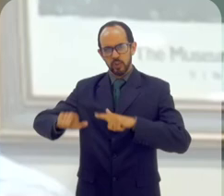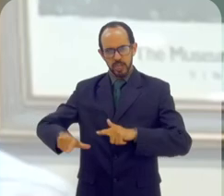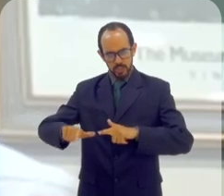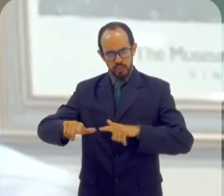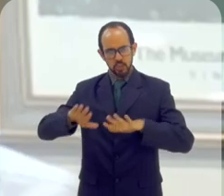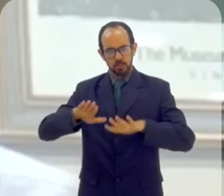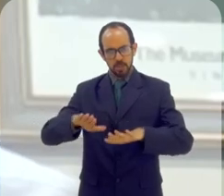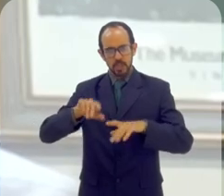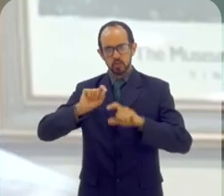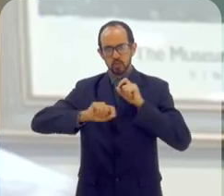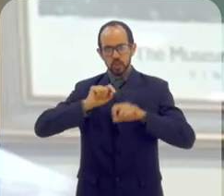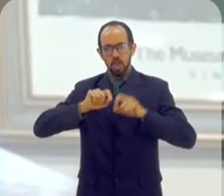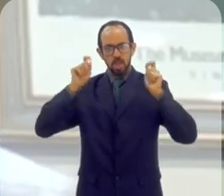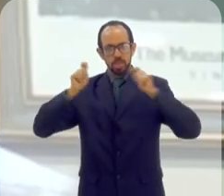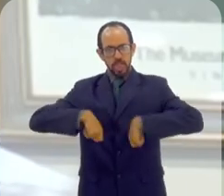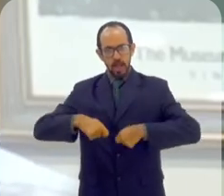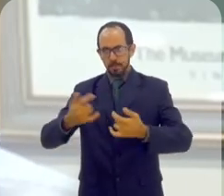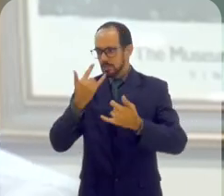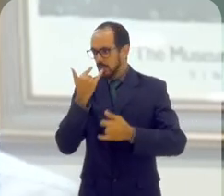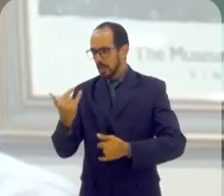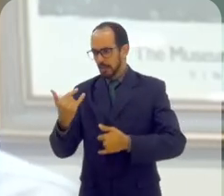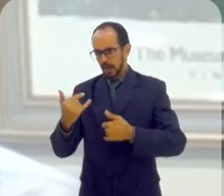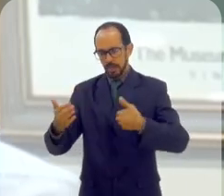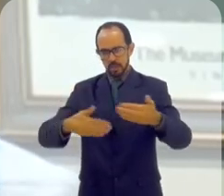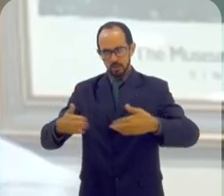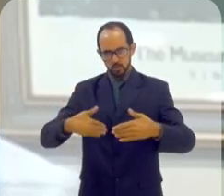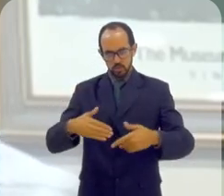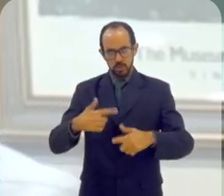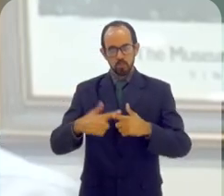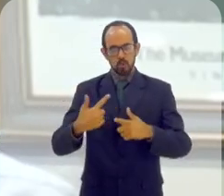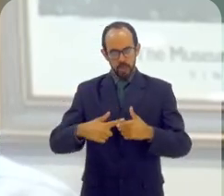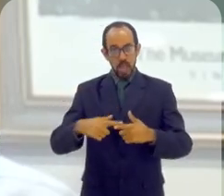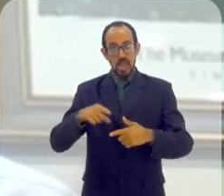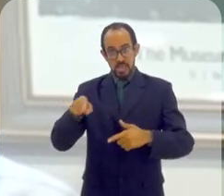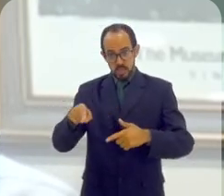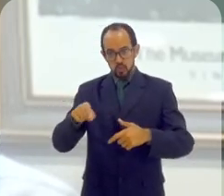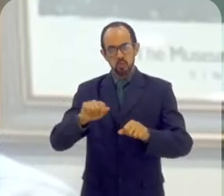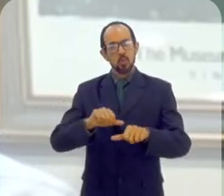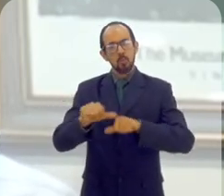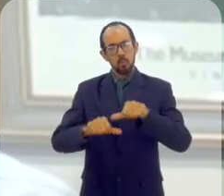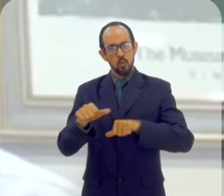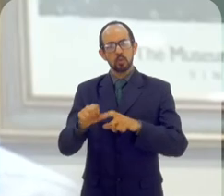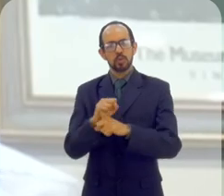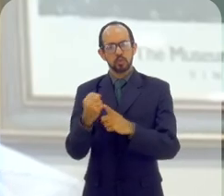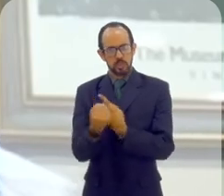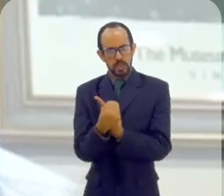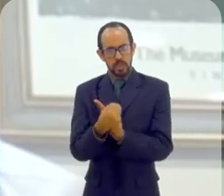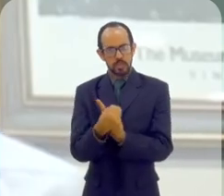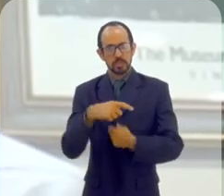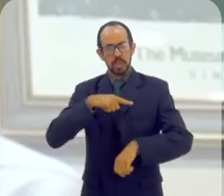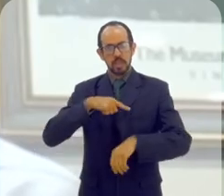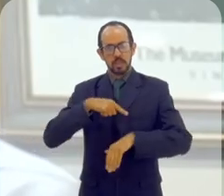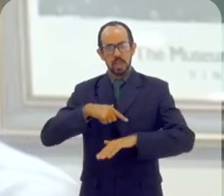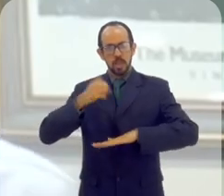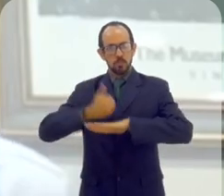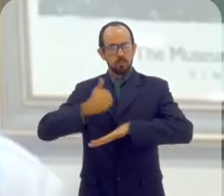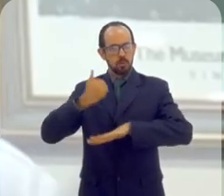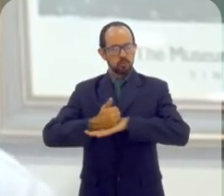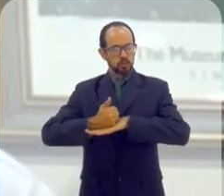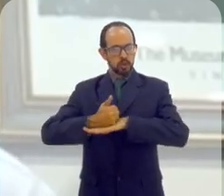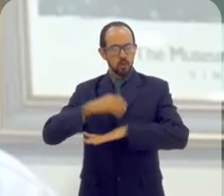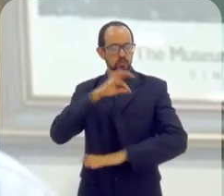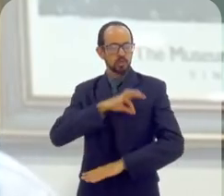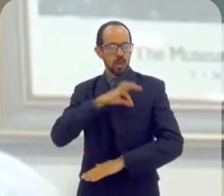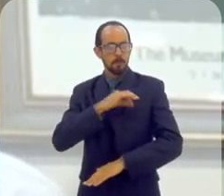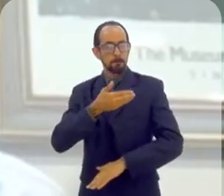competitivo mas nós podemos atrair a indústria e a indústria transforma Porque a indústria além de ter uma mão de obra mais qualificada